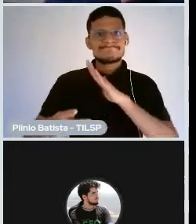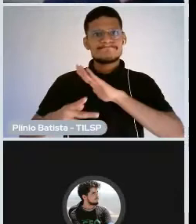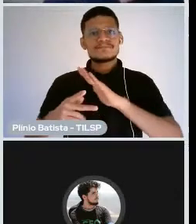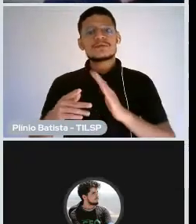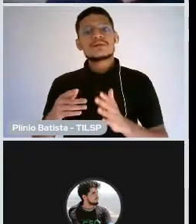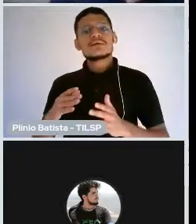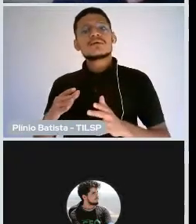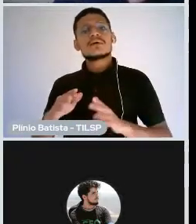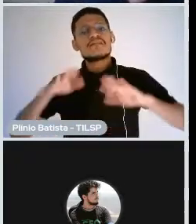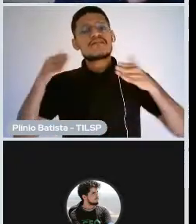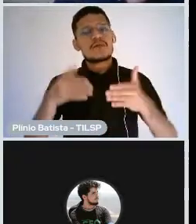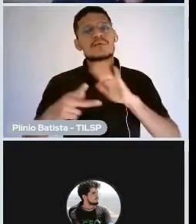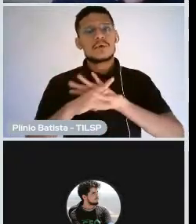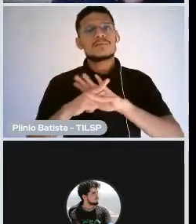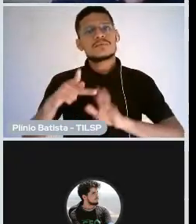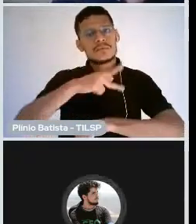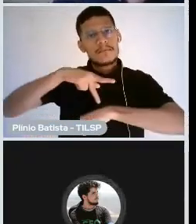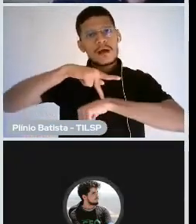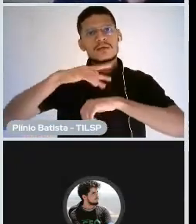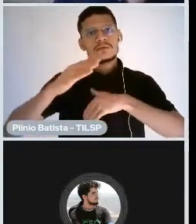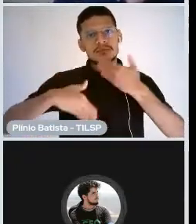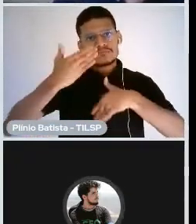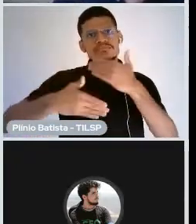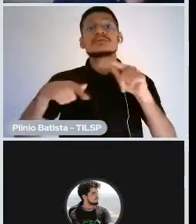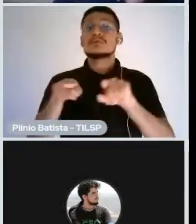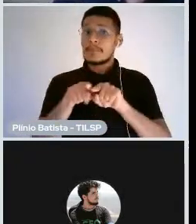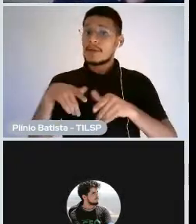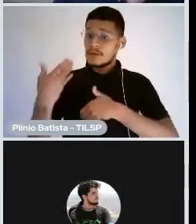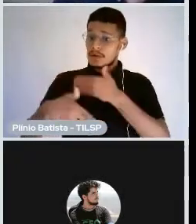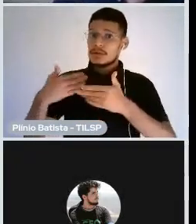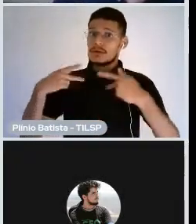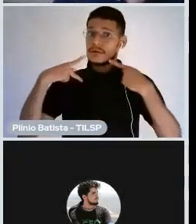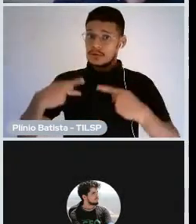vida do ser humano que ali habita.